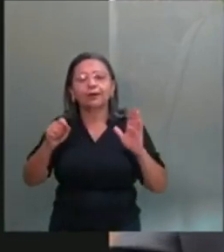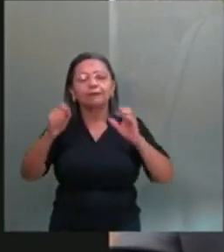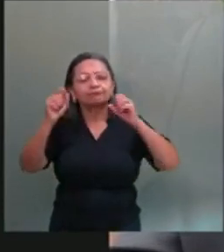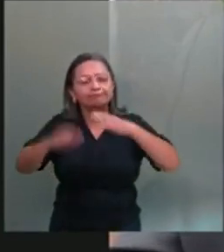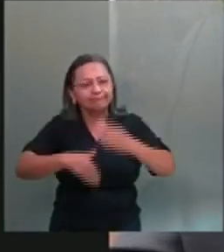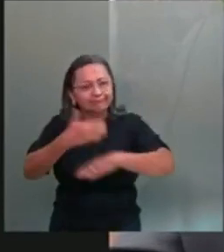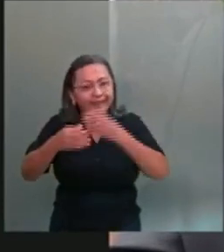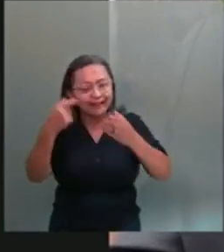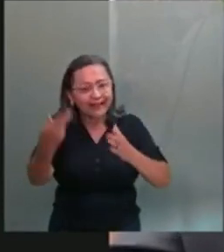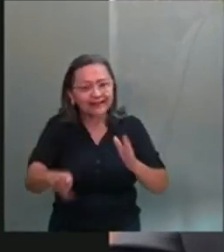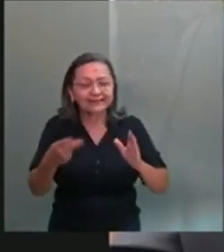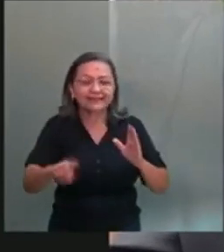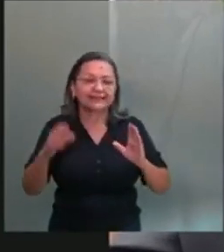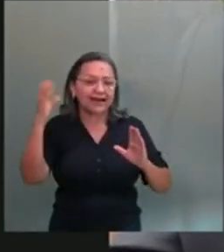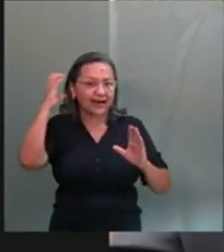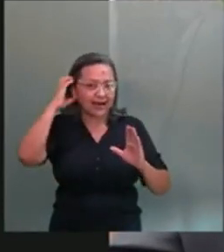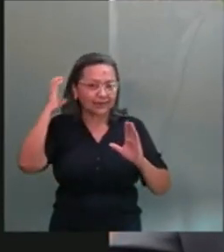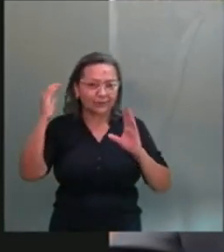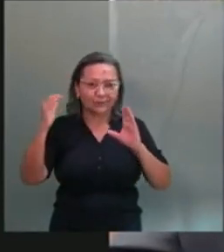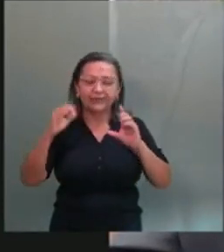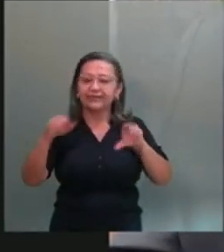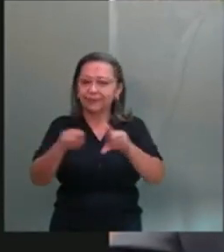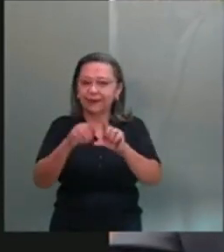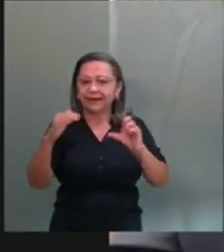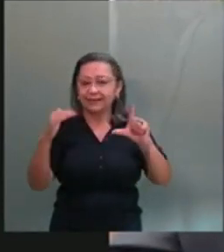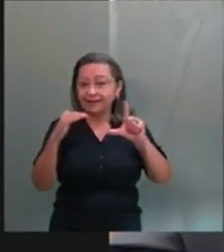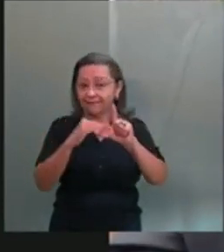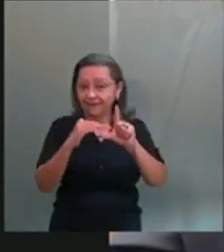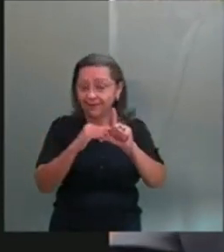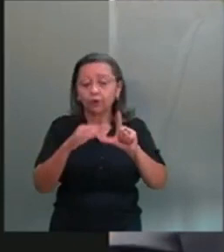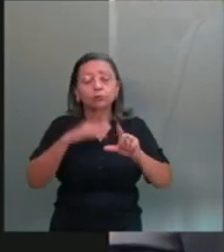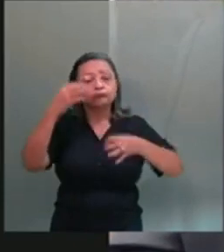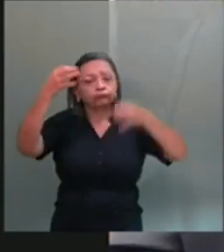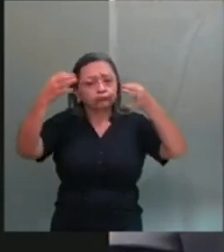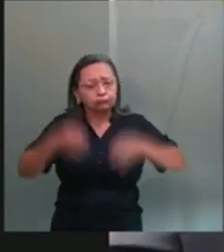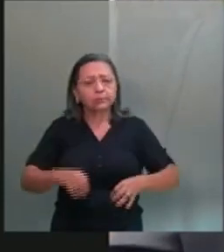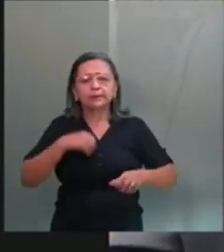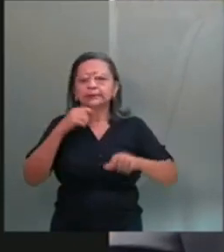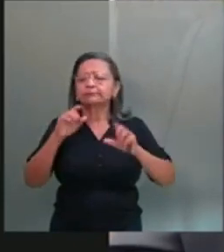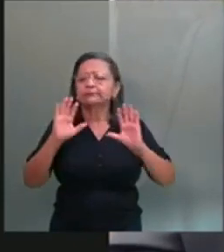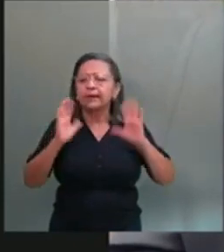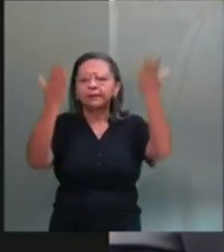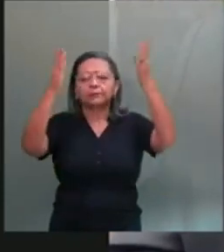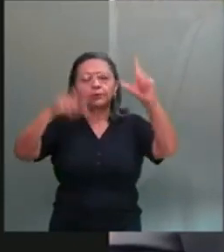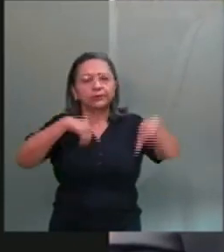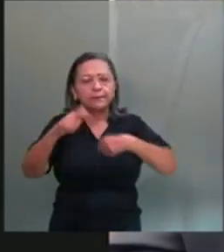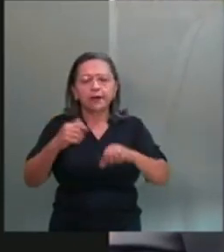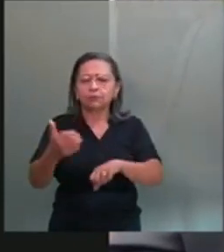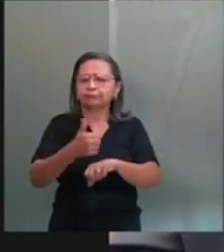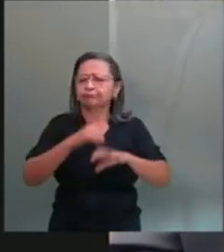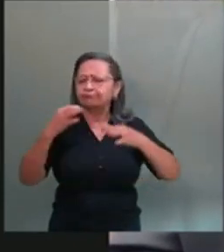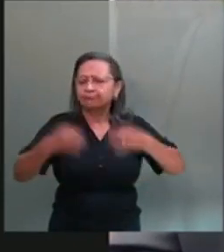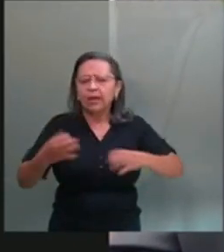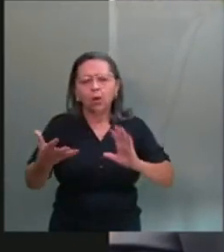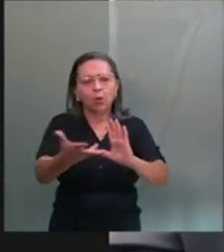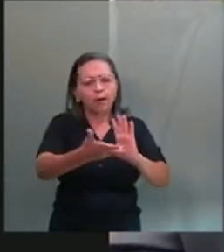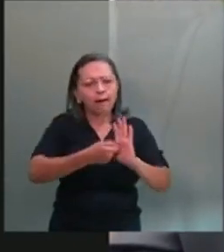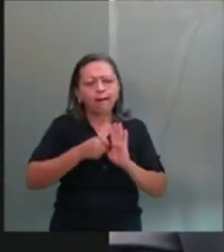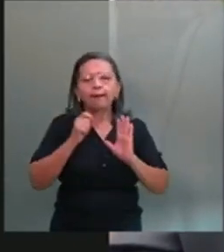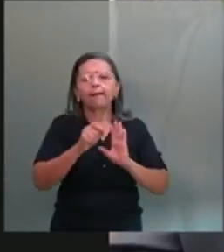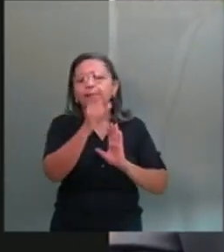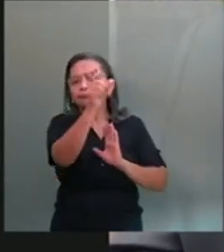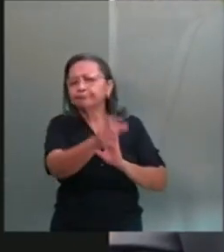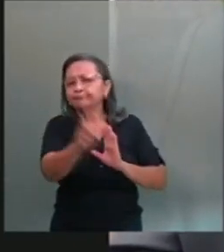desempenha nesta emissora. Com justiça, celebramos o trabalho isento e de qualidade daqueles